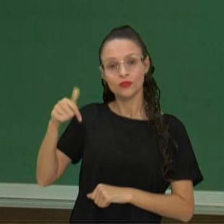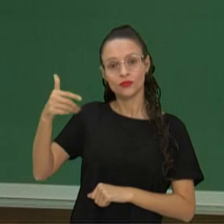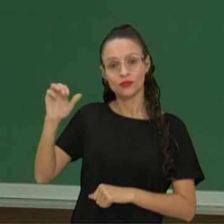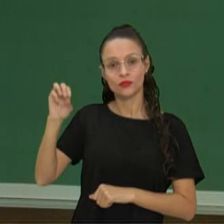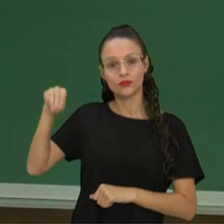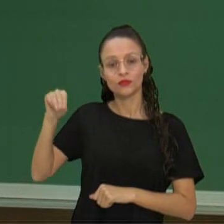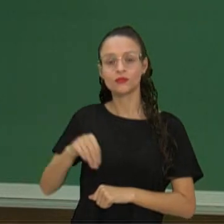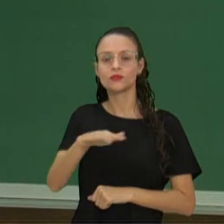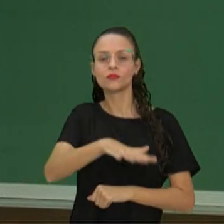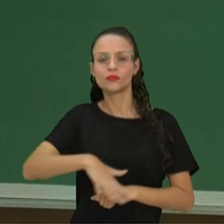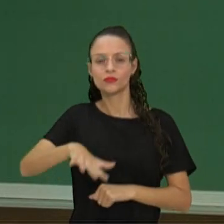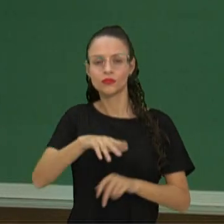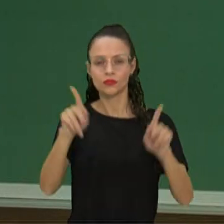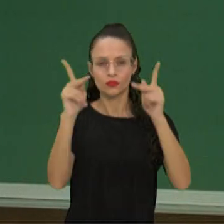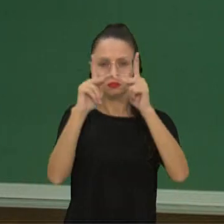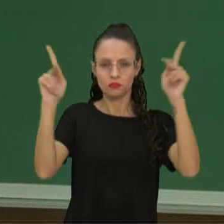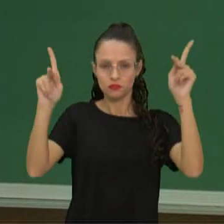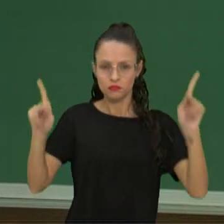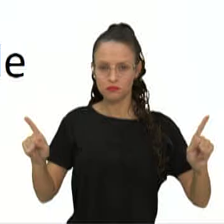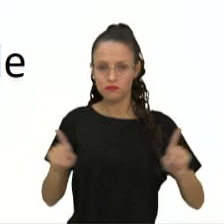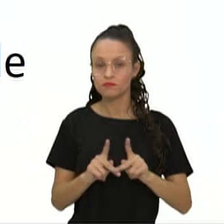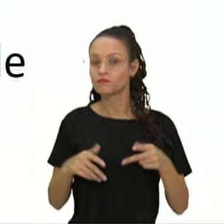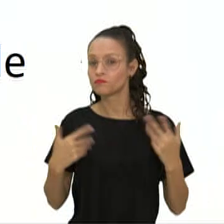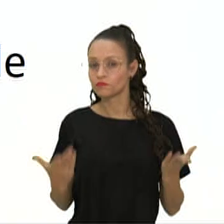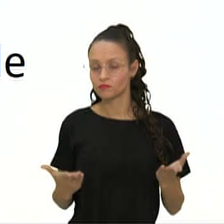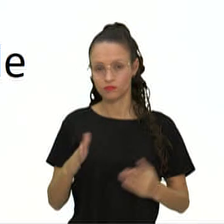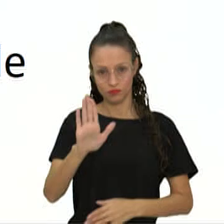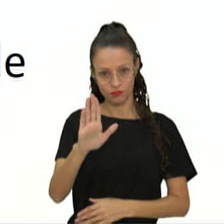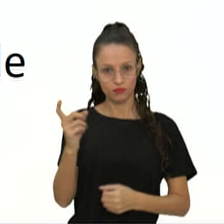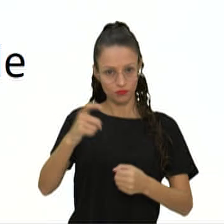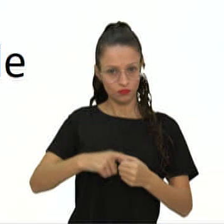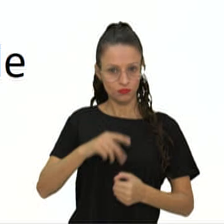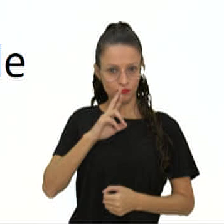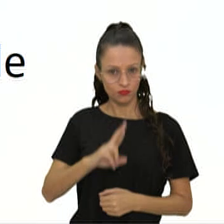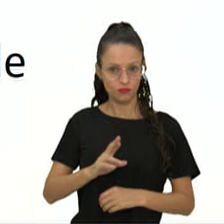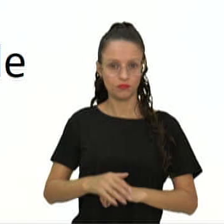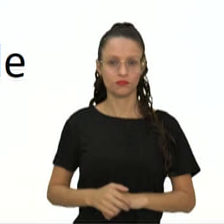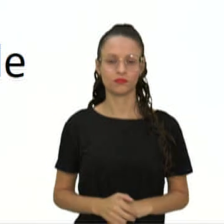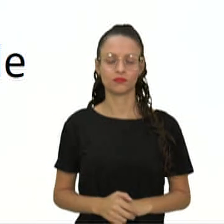que eu vou ter de área e quanto que eu vou ter de perímetro? Volto com a resposta para você.